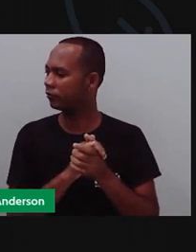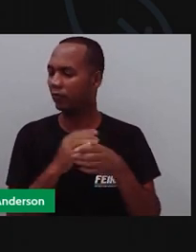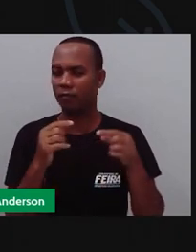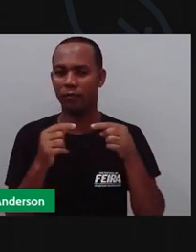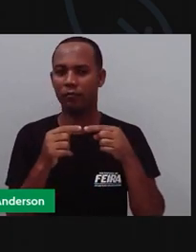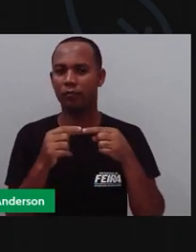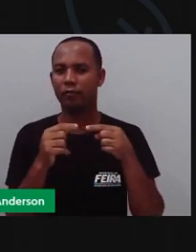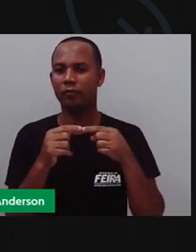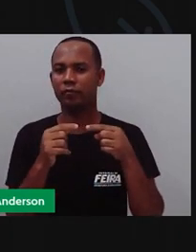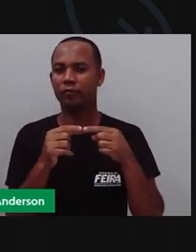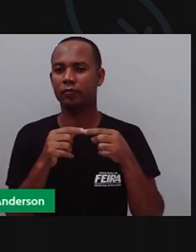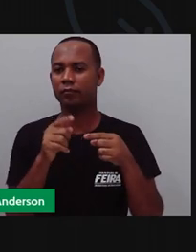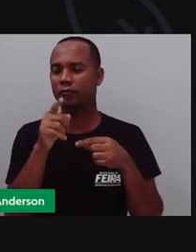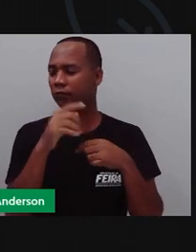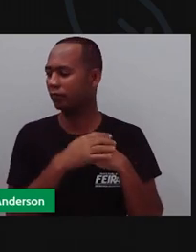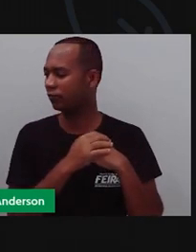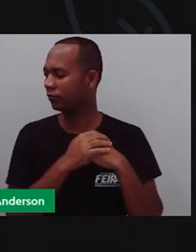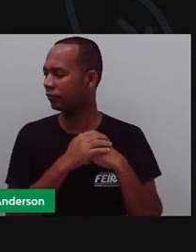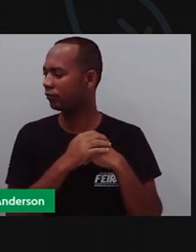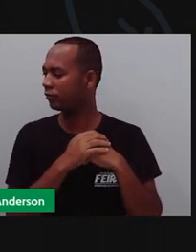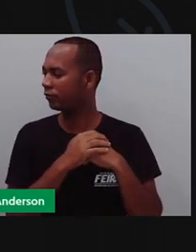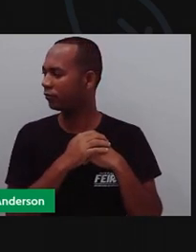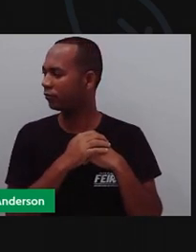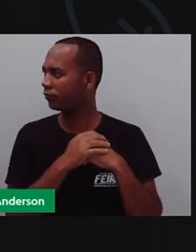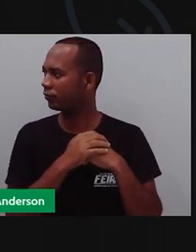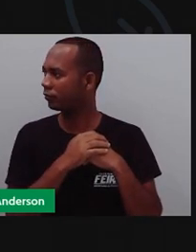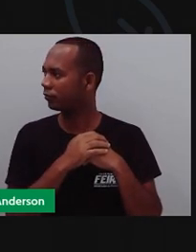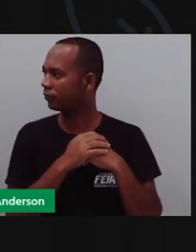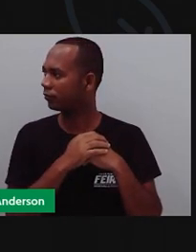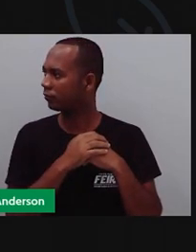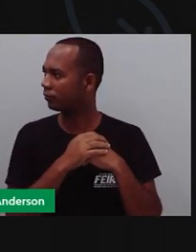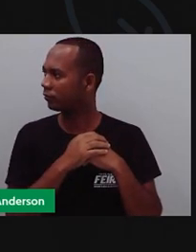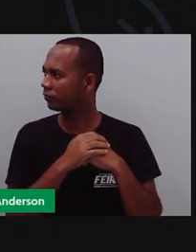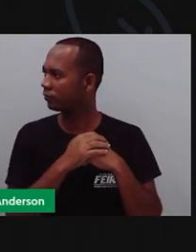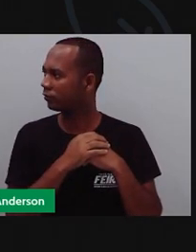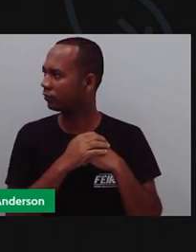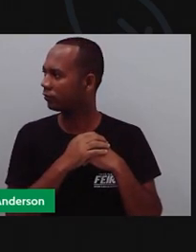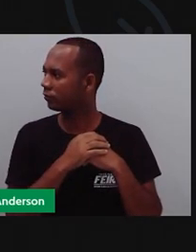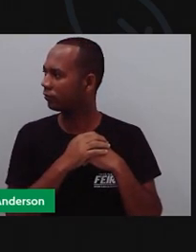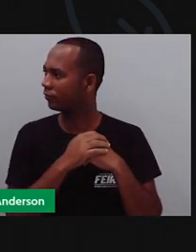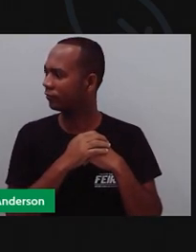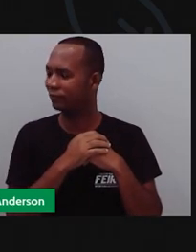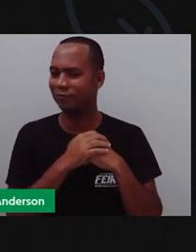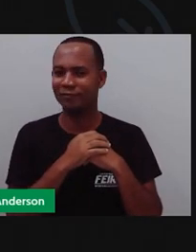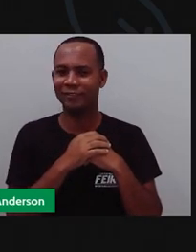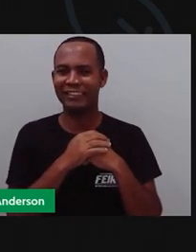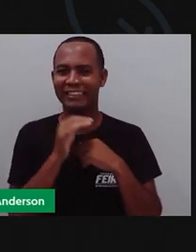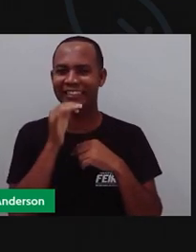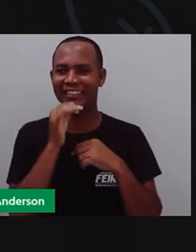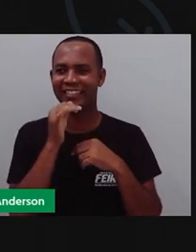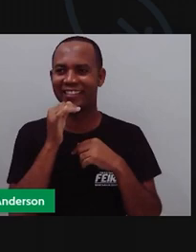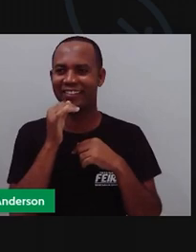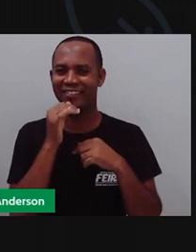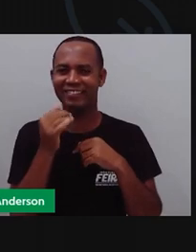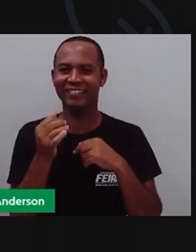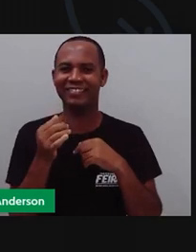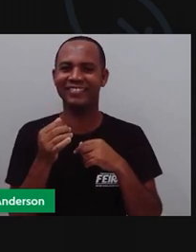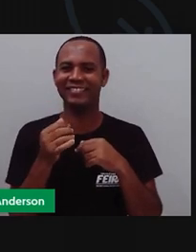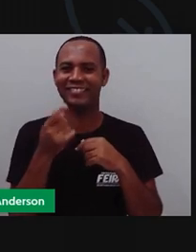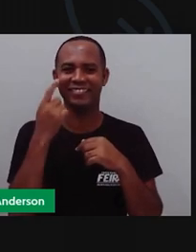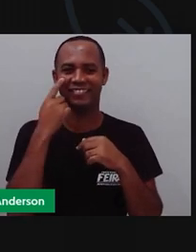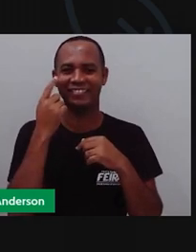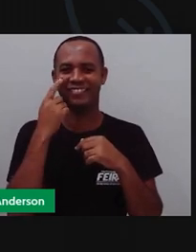proteína que deixei de proteína aí pro frango tá a situação tá tão difícil a gente comprando a gente foi pouco ó